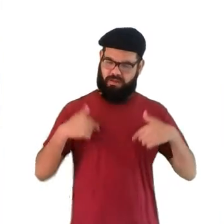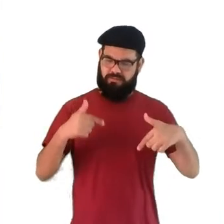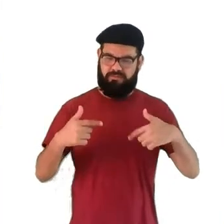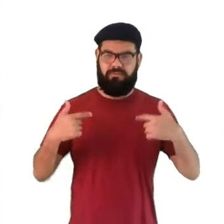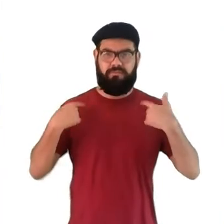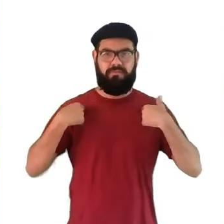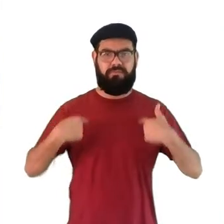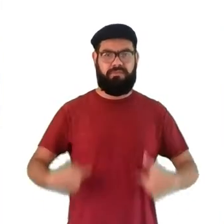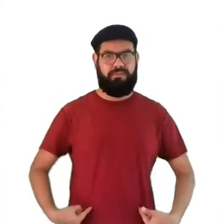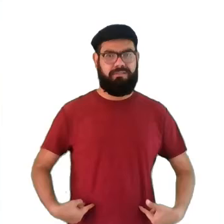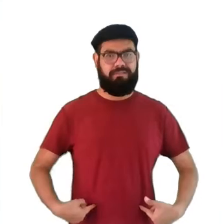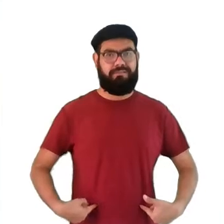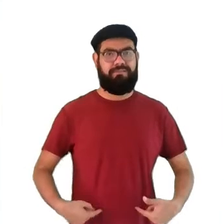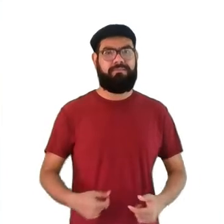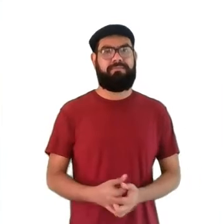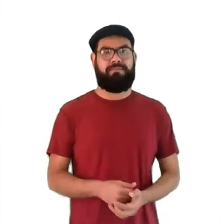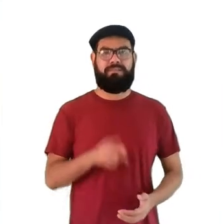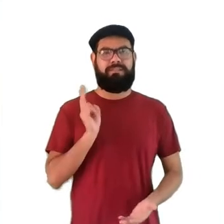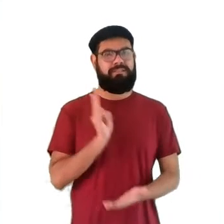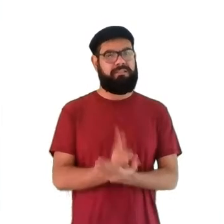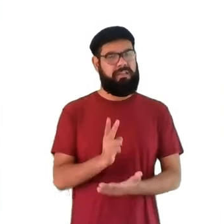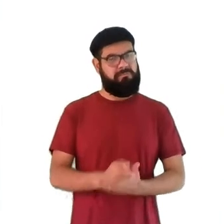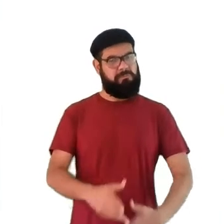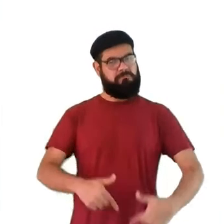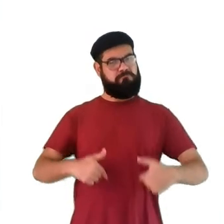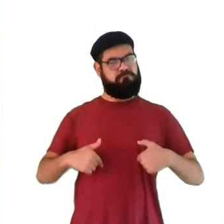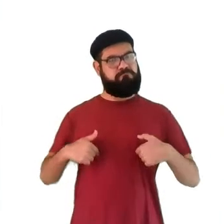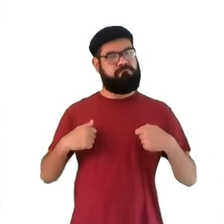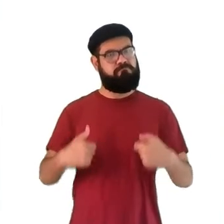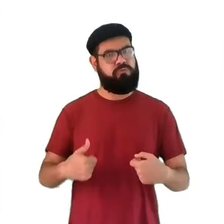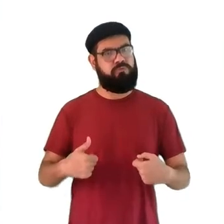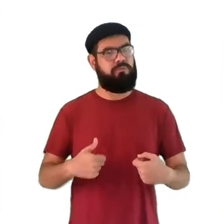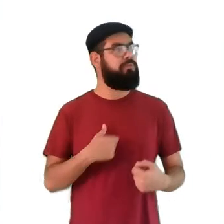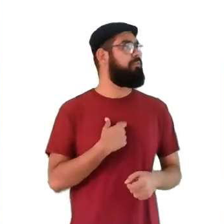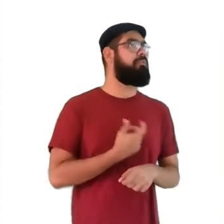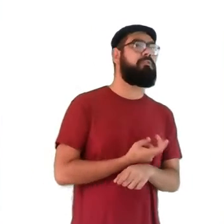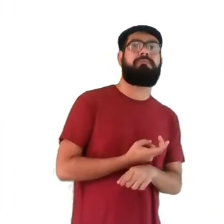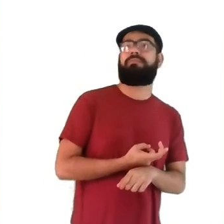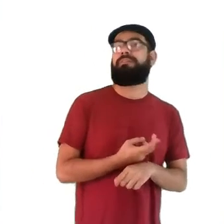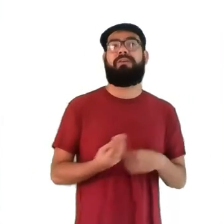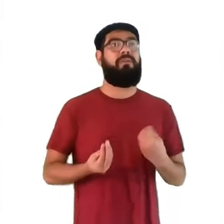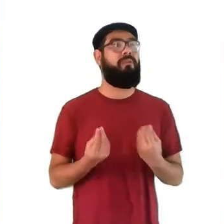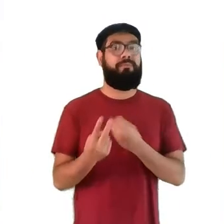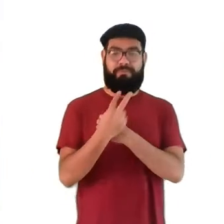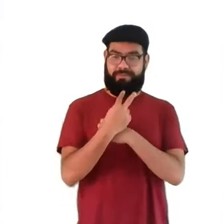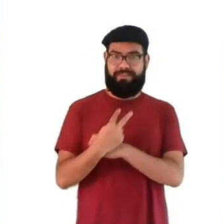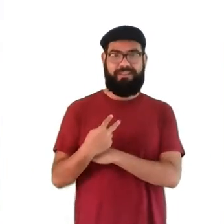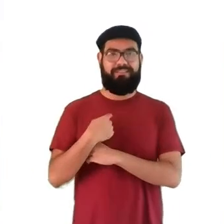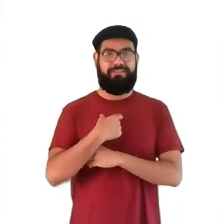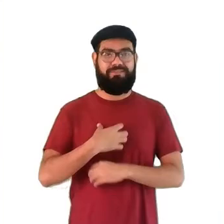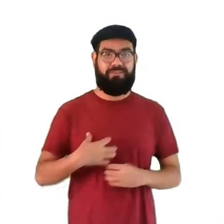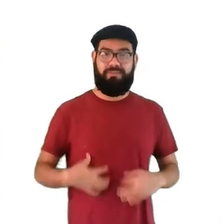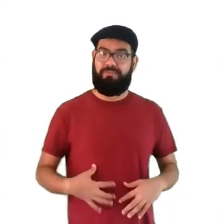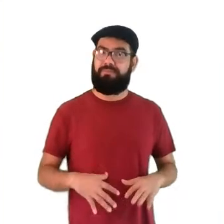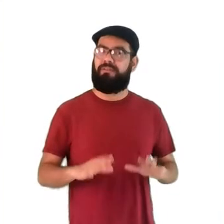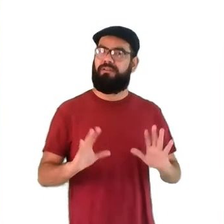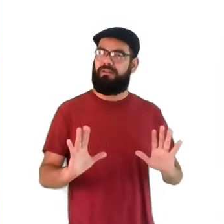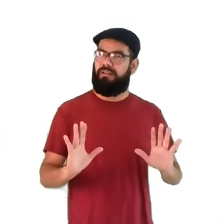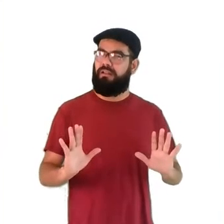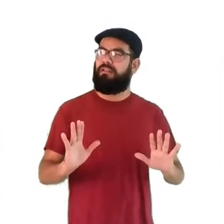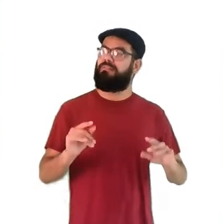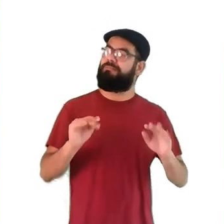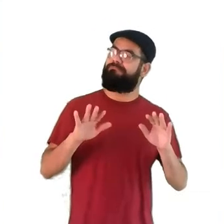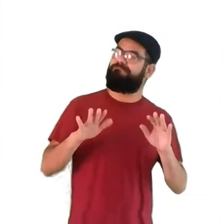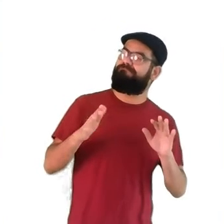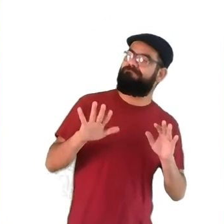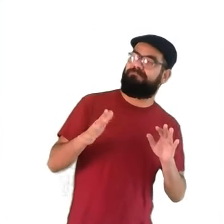ou seja, estamos aí sempre procurando de alguma forma cuidar do nosso corpo. Lógico que isso é uma estimativa, nem